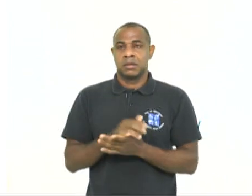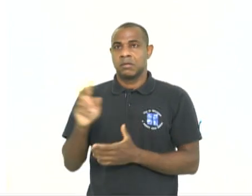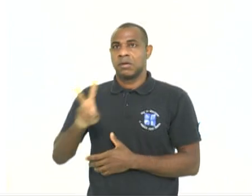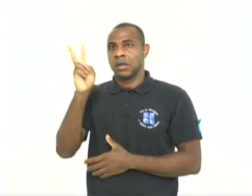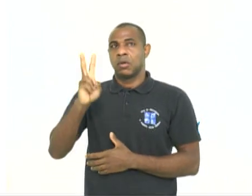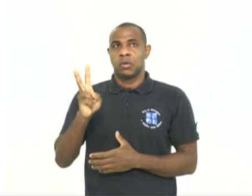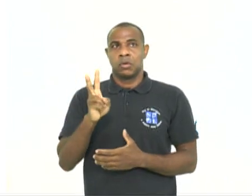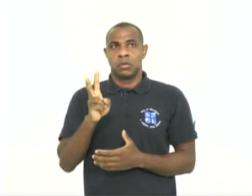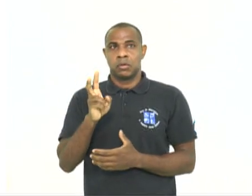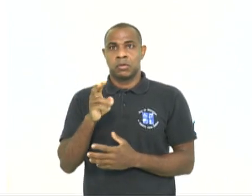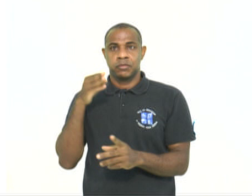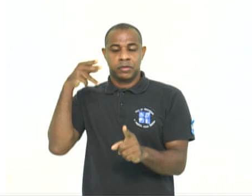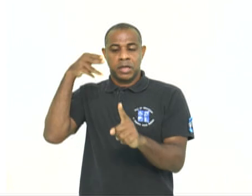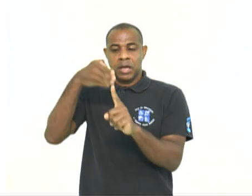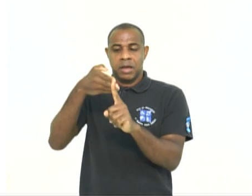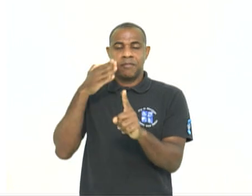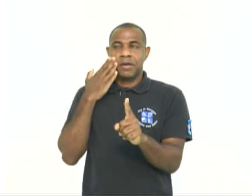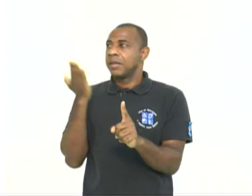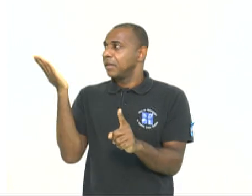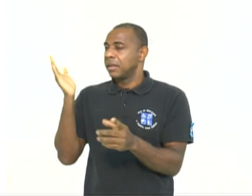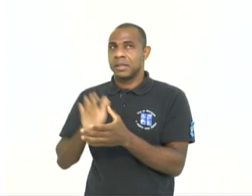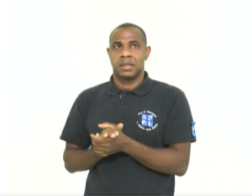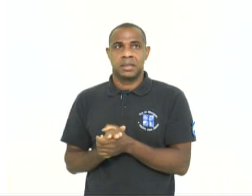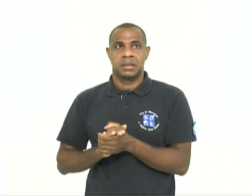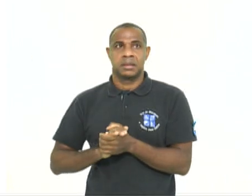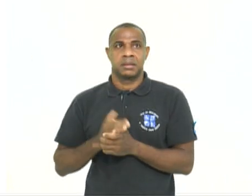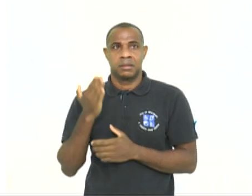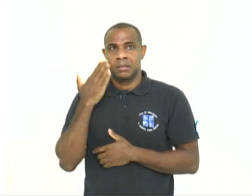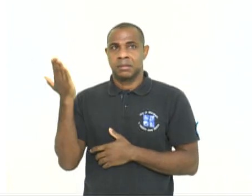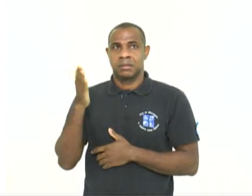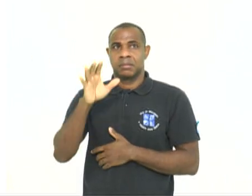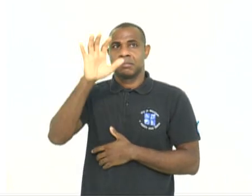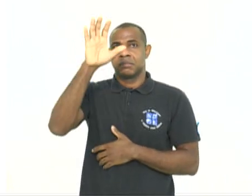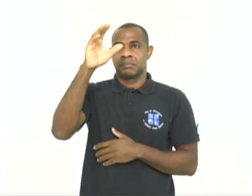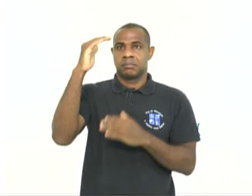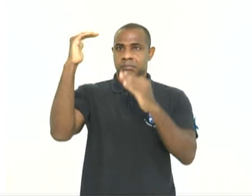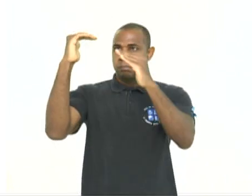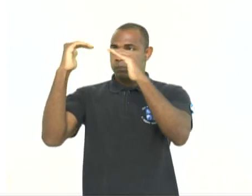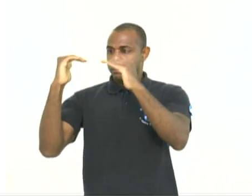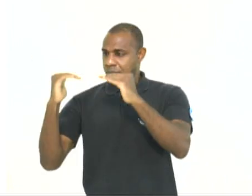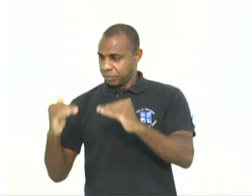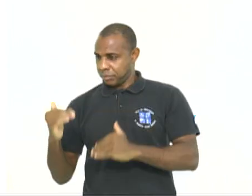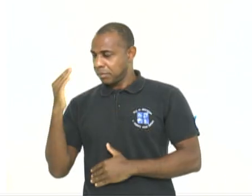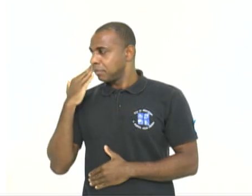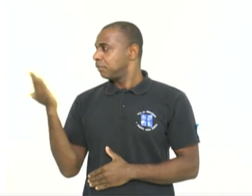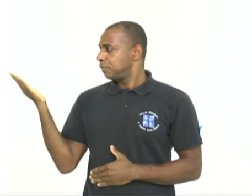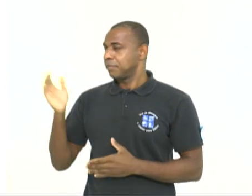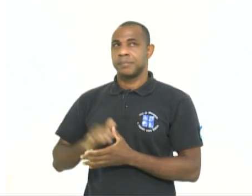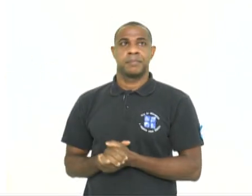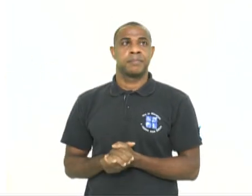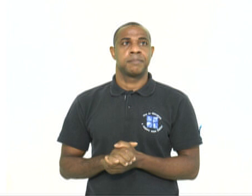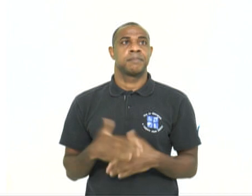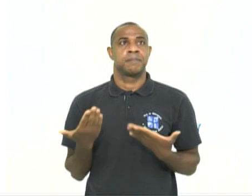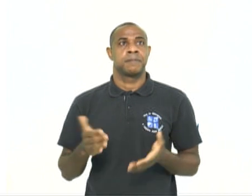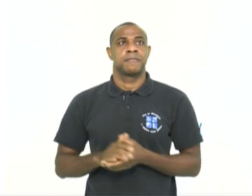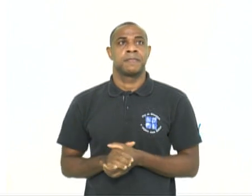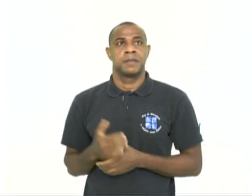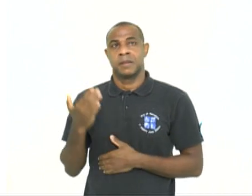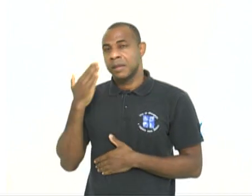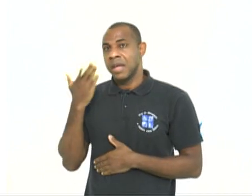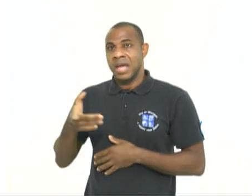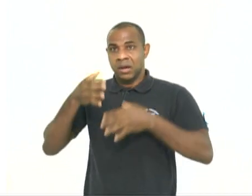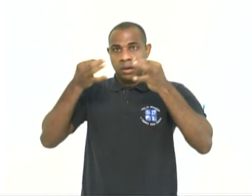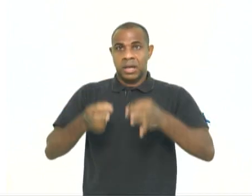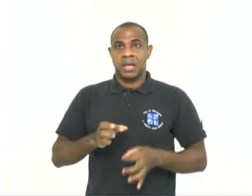de referência, né? De eritrócitos, né? De leucócitos e de plaquetas em cada um deles ali. Muito bem. É